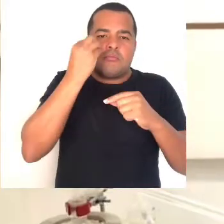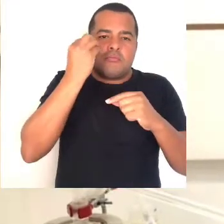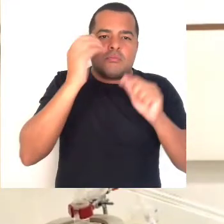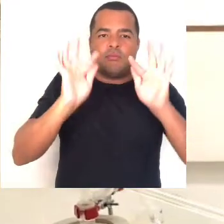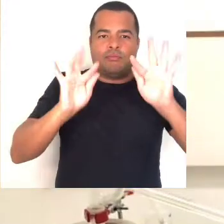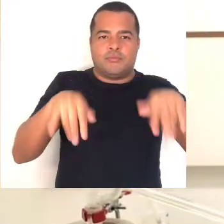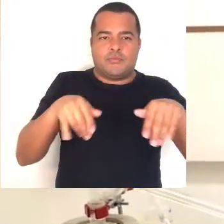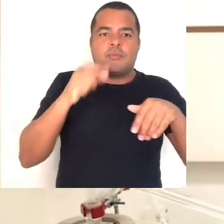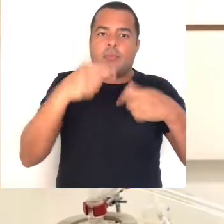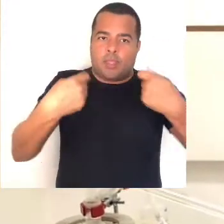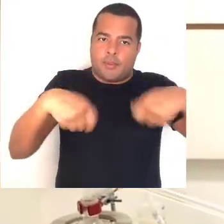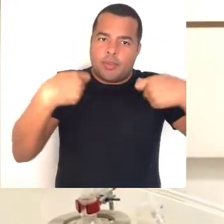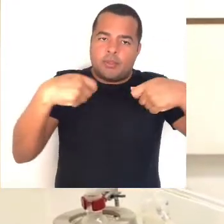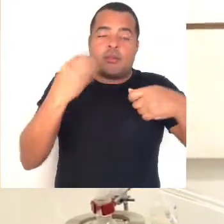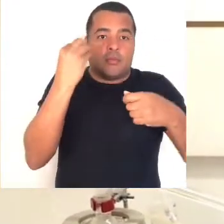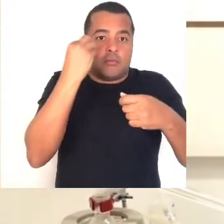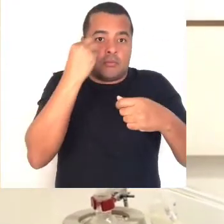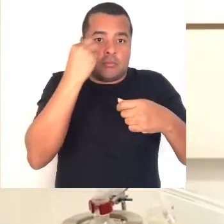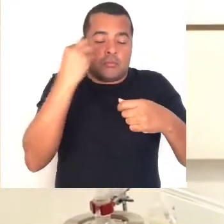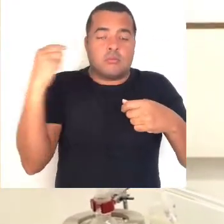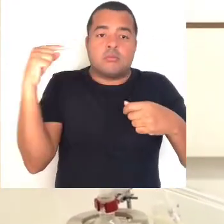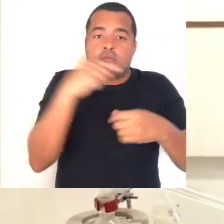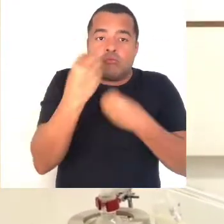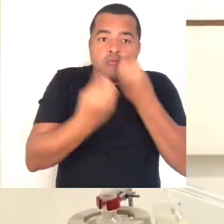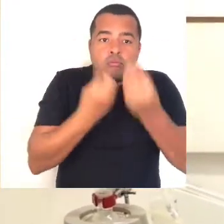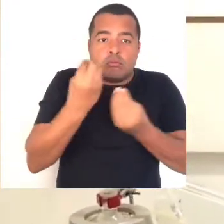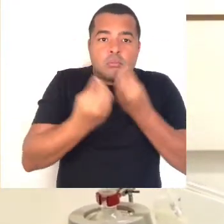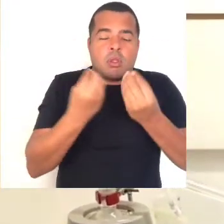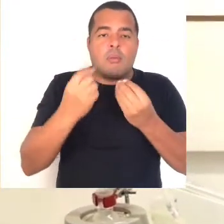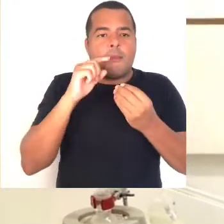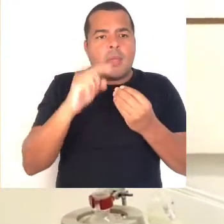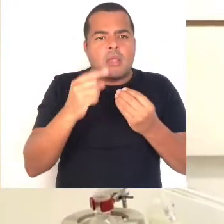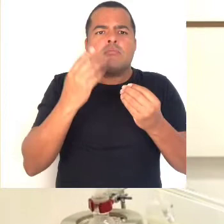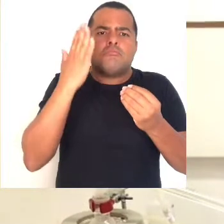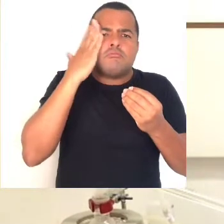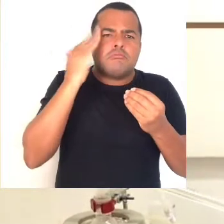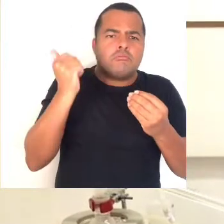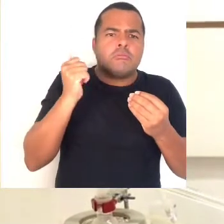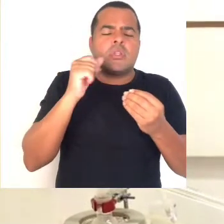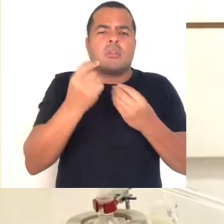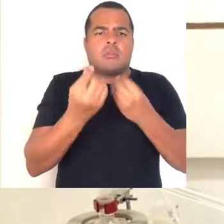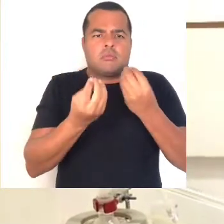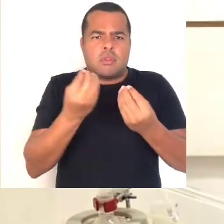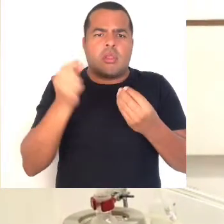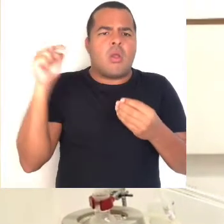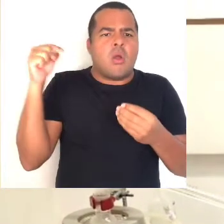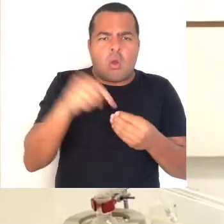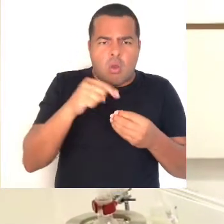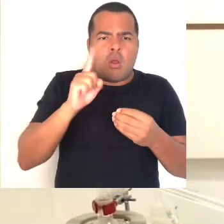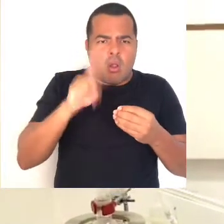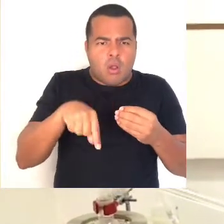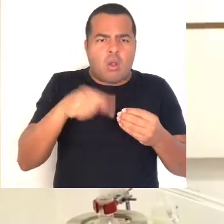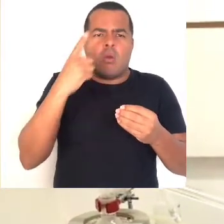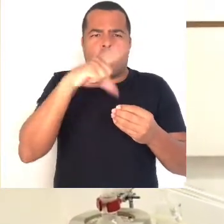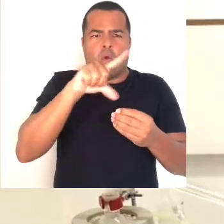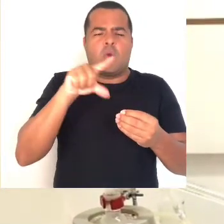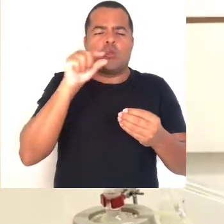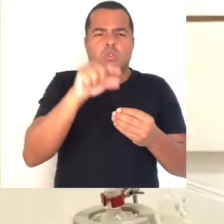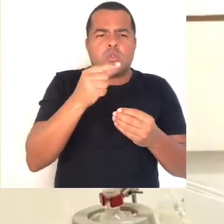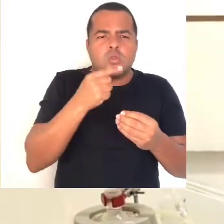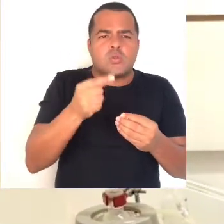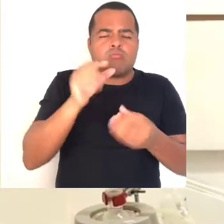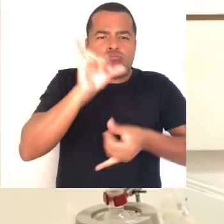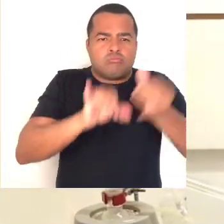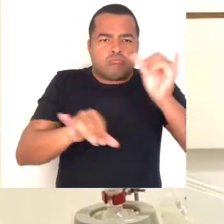prata. Pessoal, vamos agora finalizar o nosso experimento. A gente precisa fazer um teste para